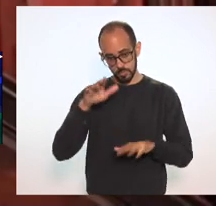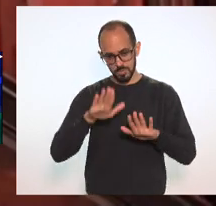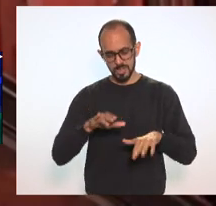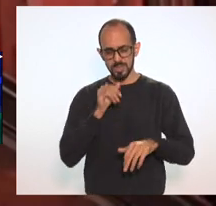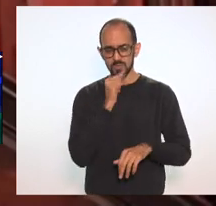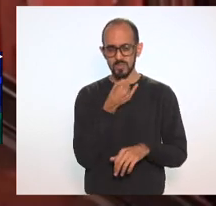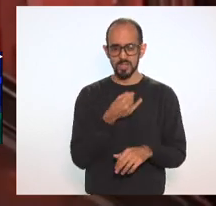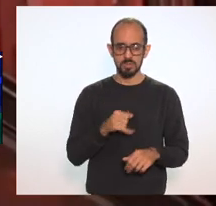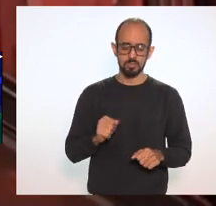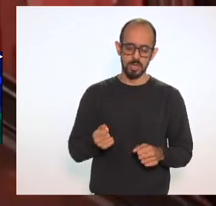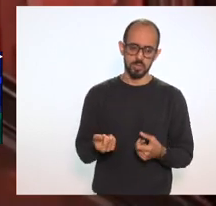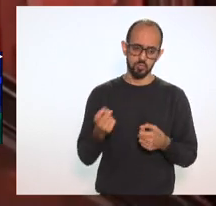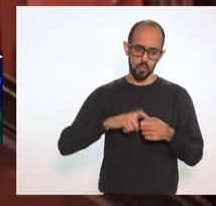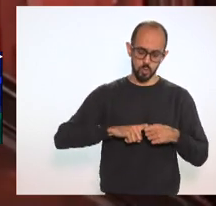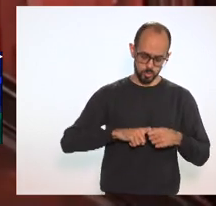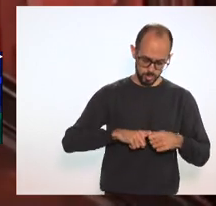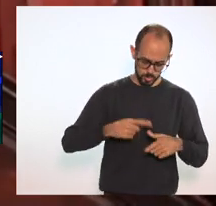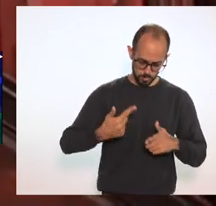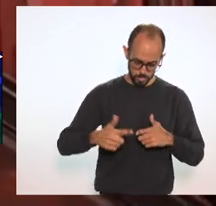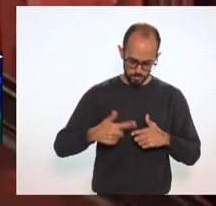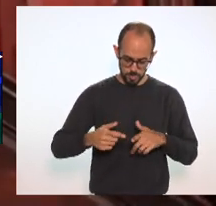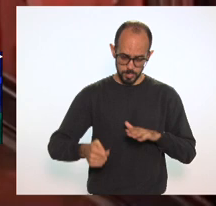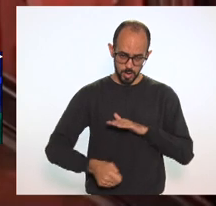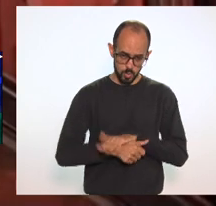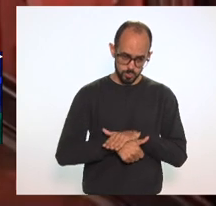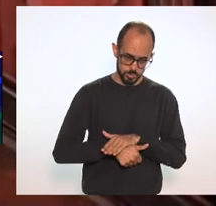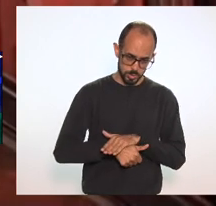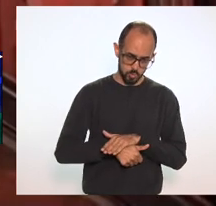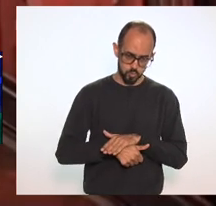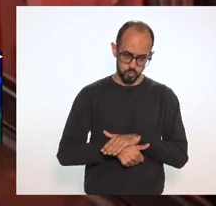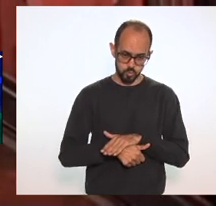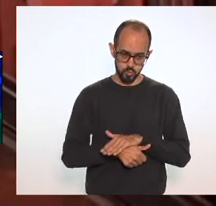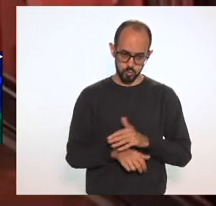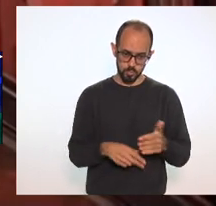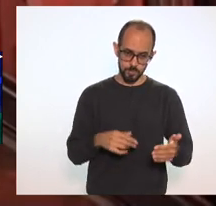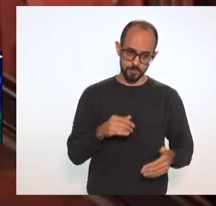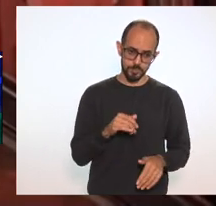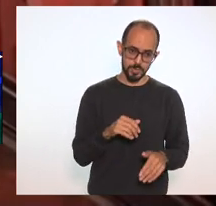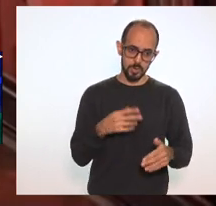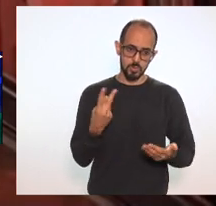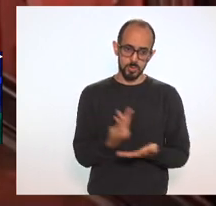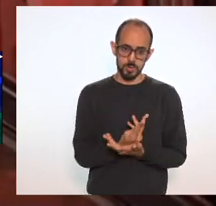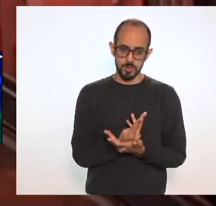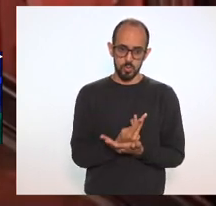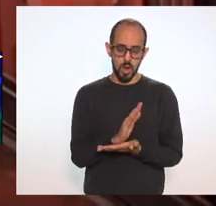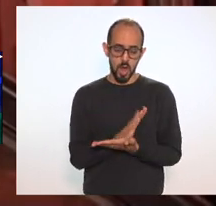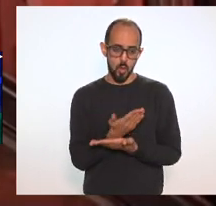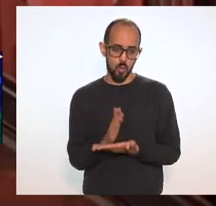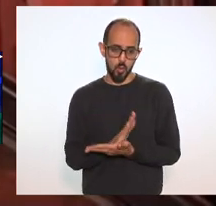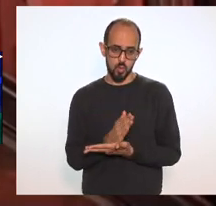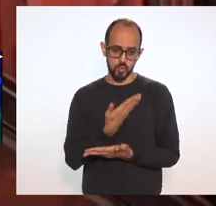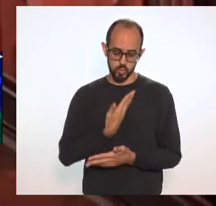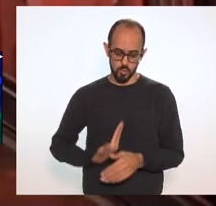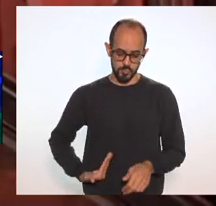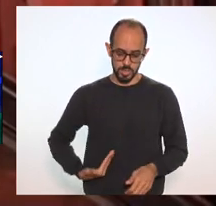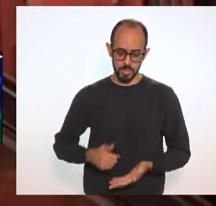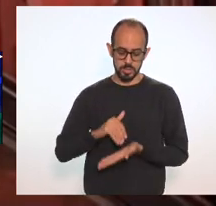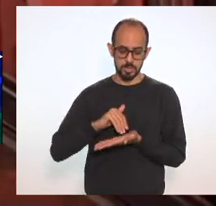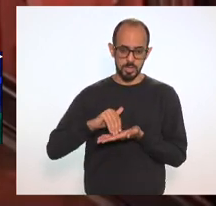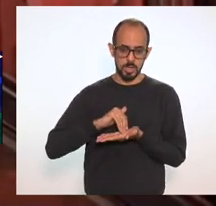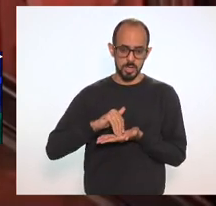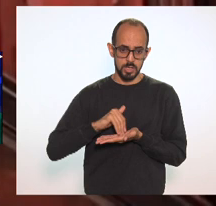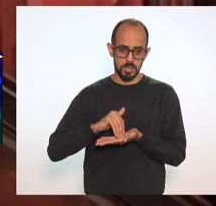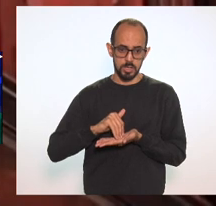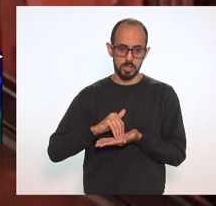lamentavelmente voltando aqui a corrupção lamentavelmente nós tivemos alguns governantes secretários